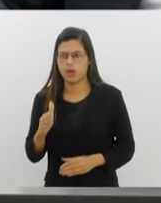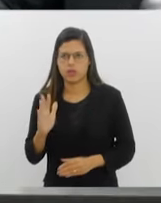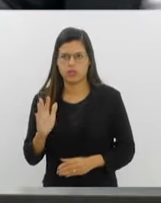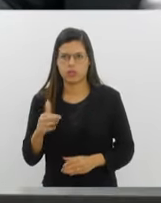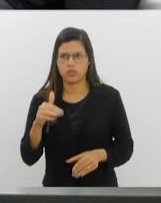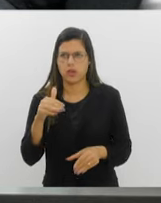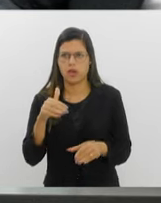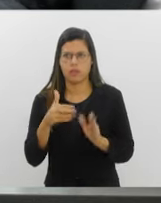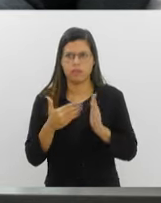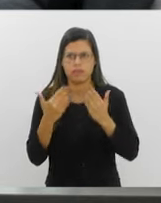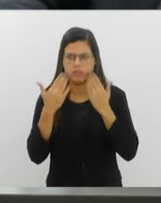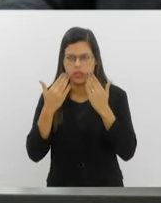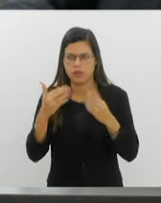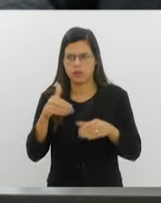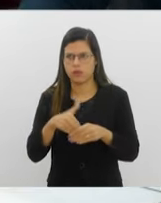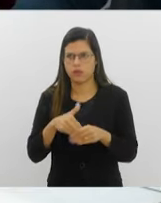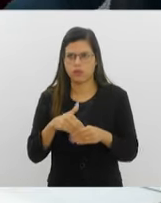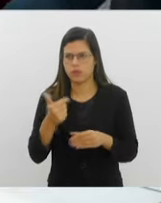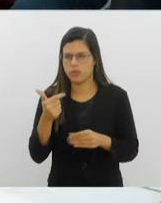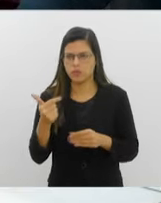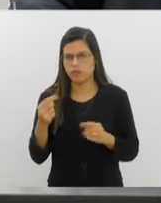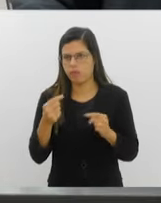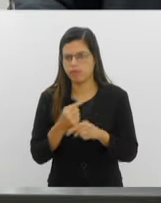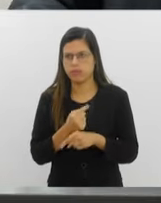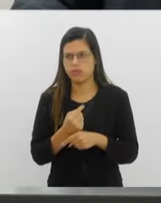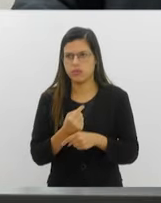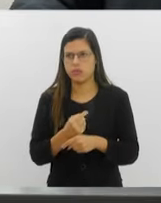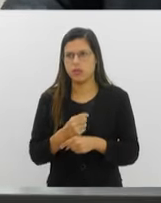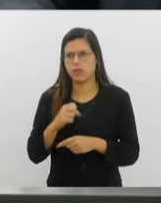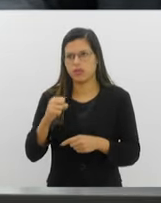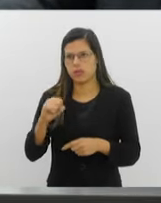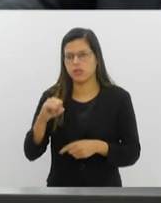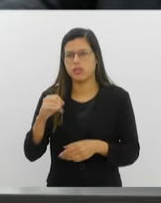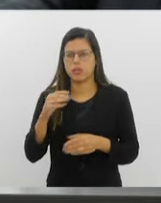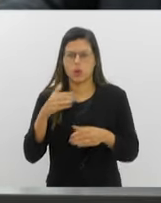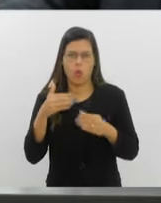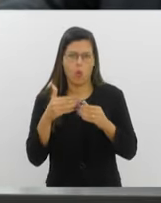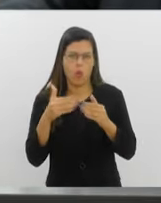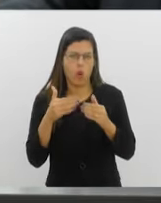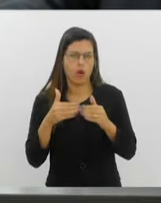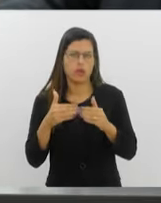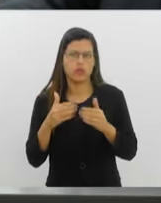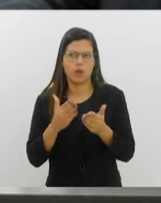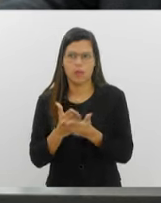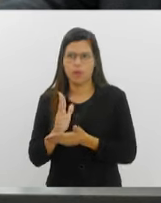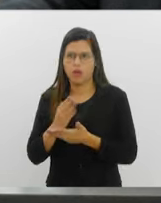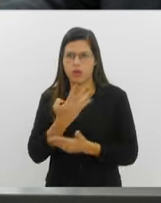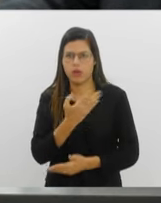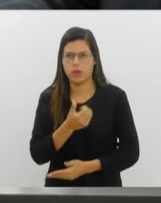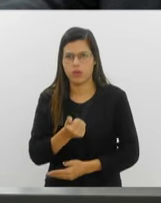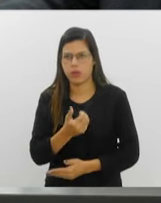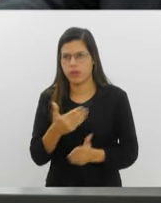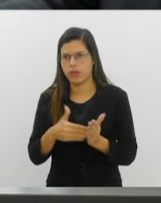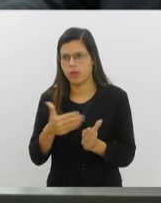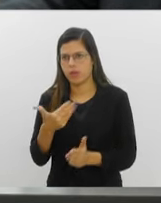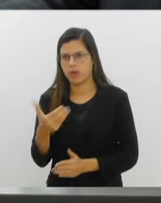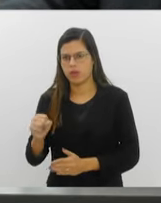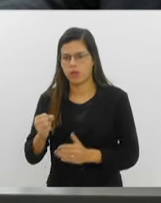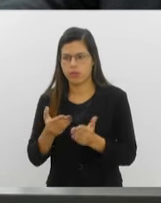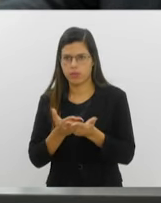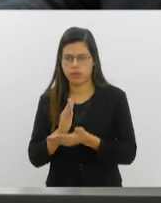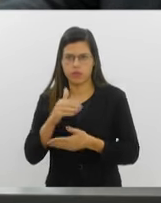apresentado o voto, acho que não vai haver divergência. Então não tem problema. Então, senhores que aprovam a votação em bloco do 40, do 41 ao 48, permaneçam como estão, aprovado